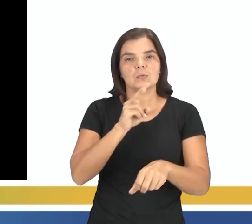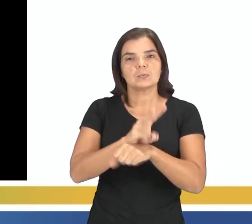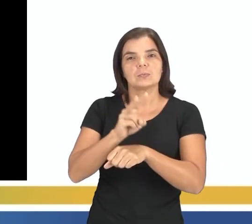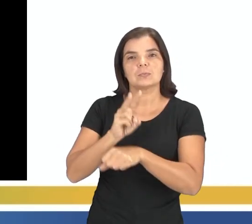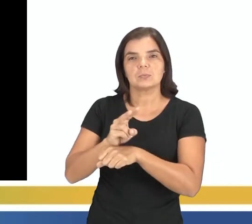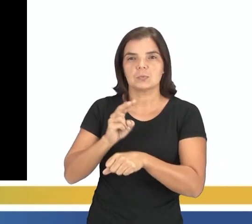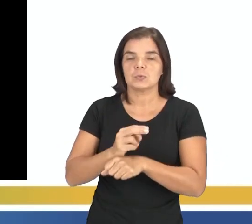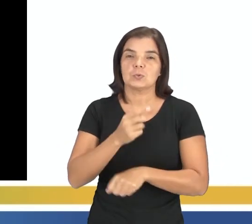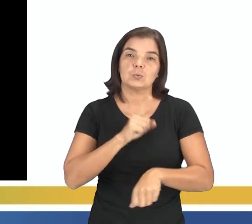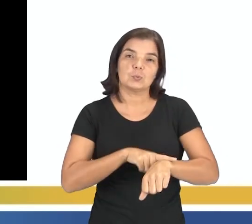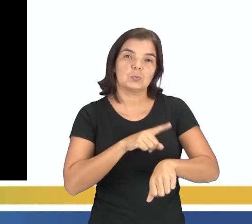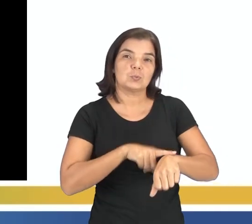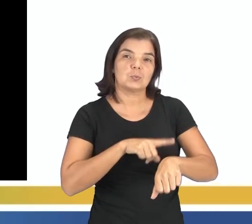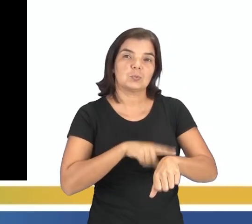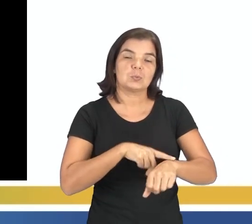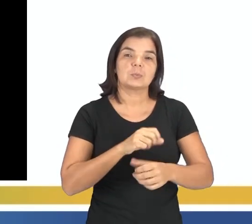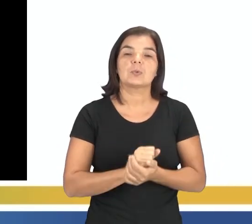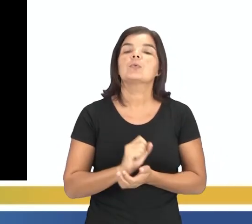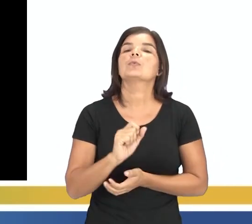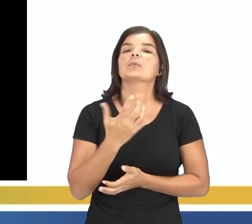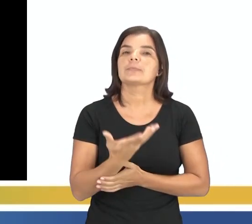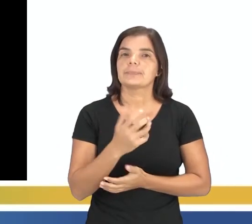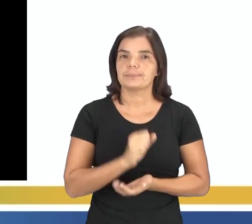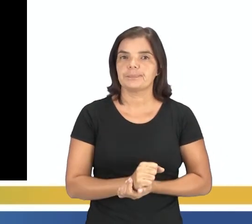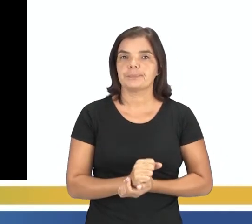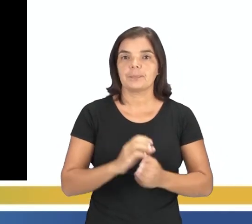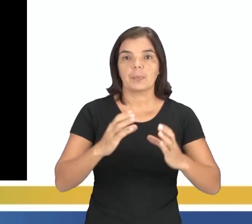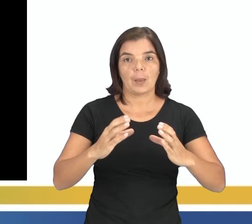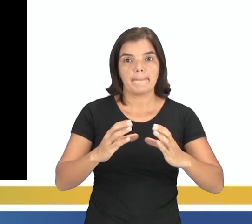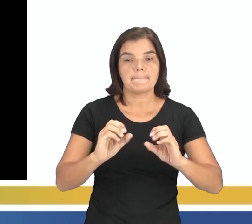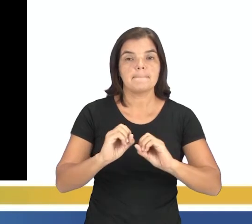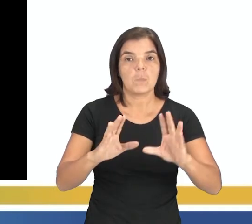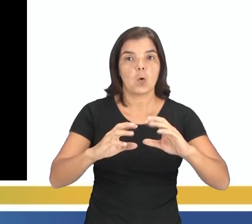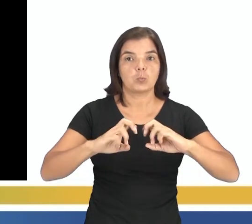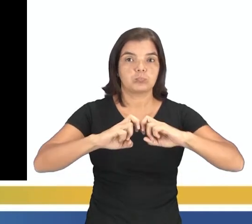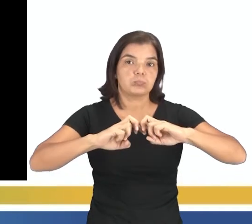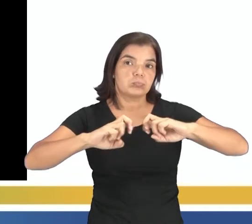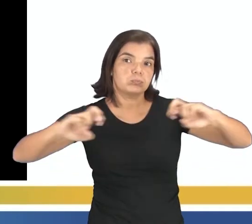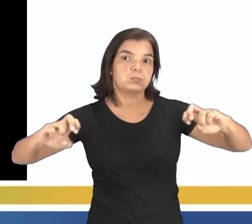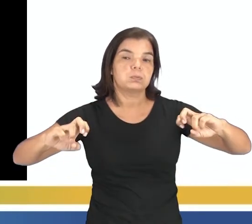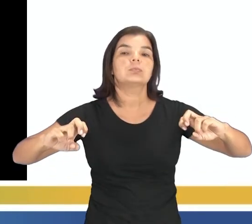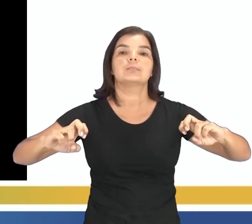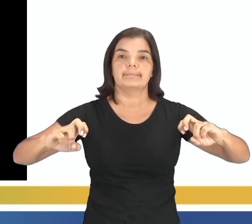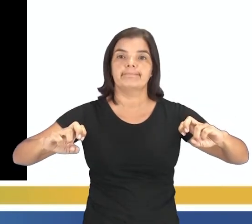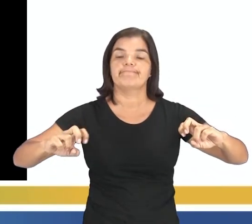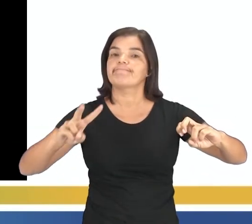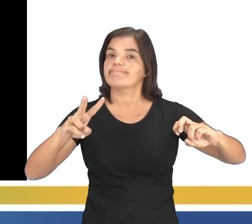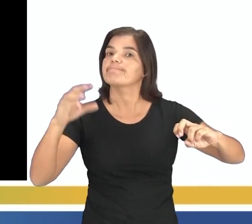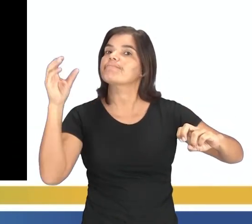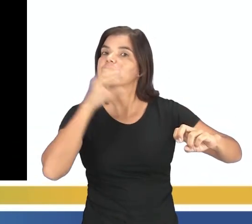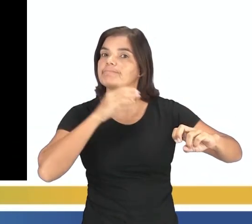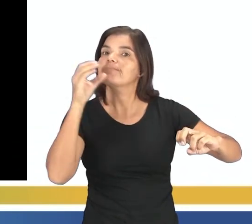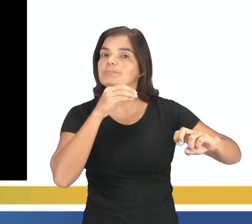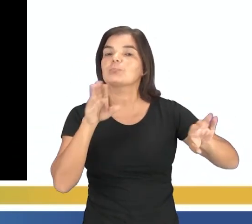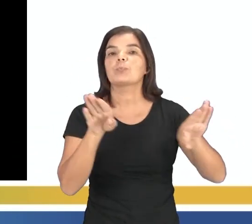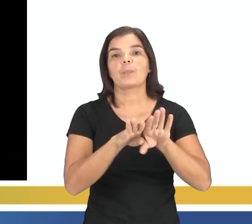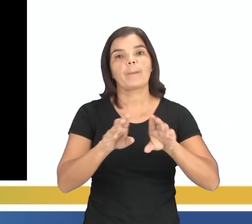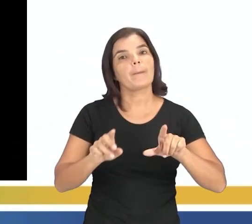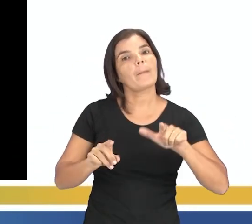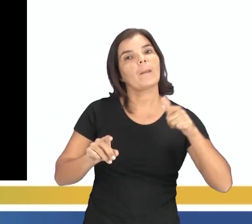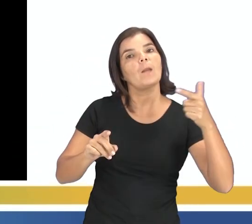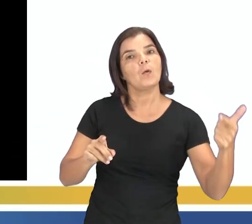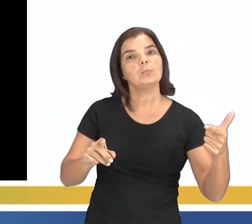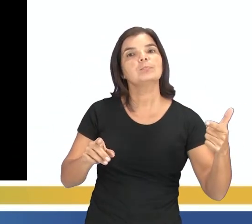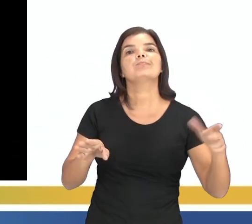conservação do momento, o que vai acontecer? A bomba vai se deslocar para uma extremidade com uma certa velocidade e ele para a